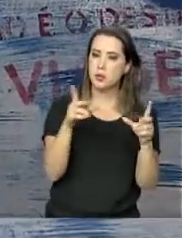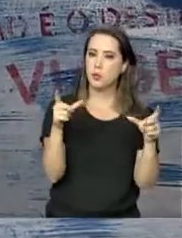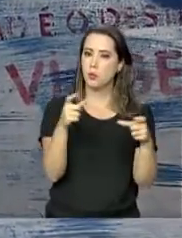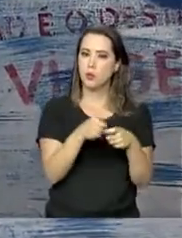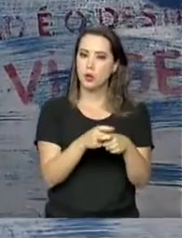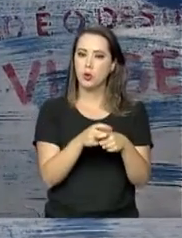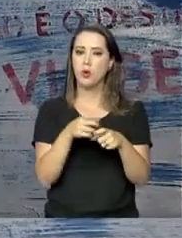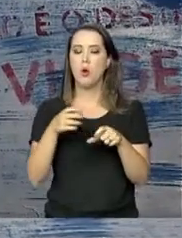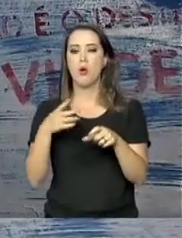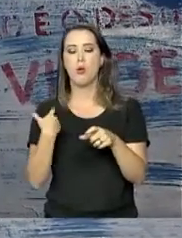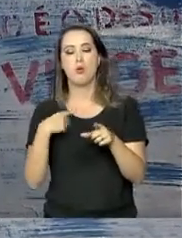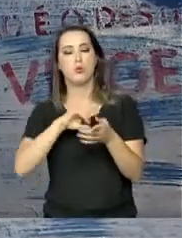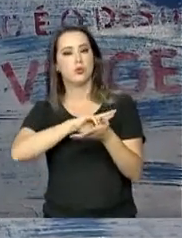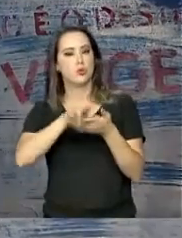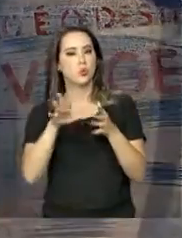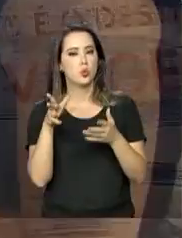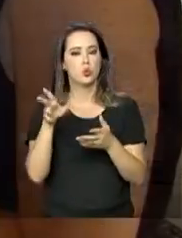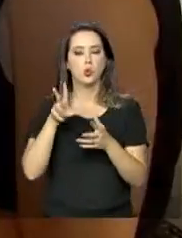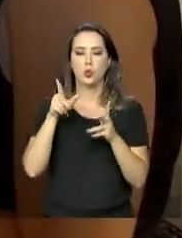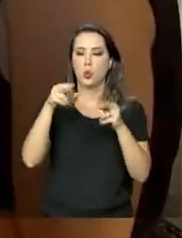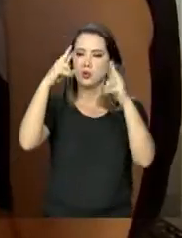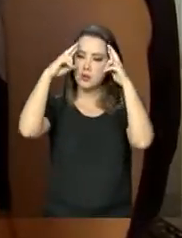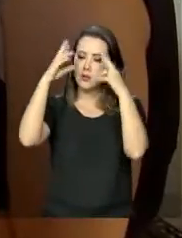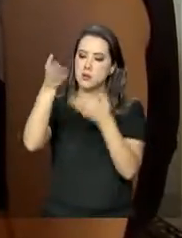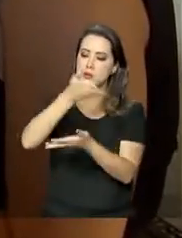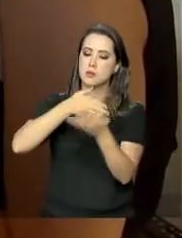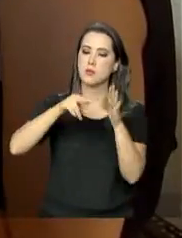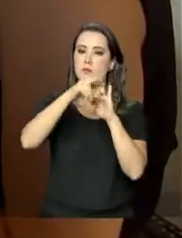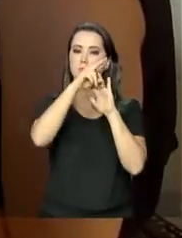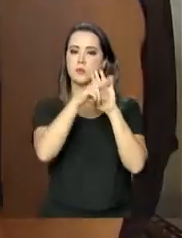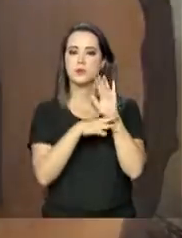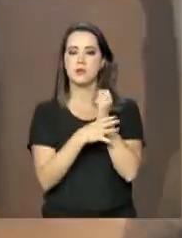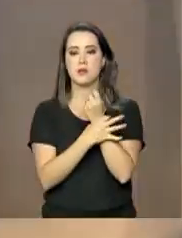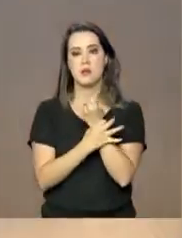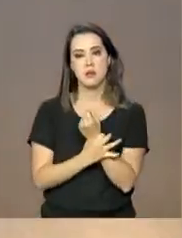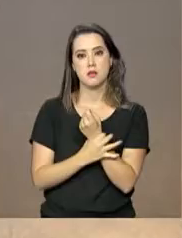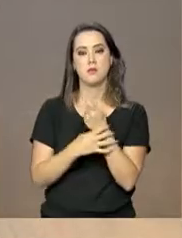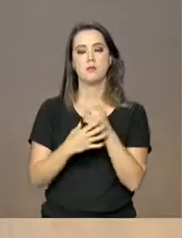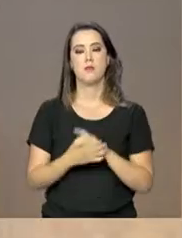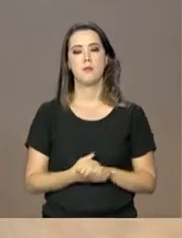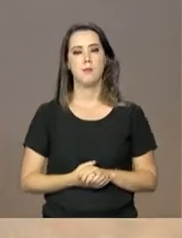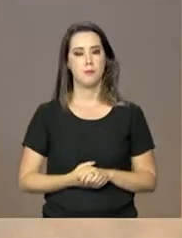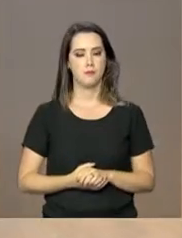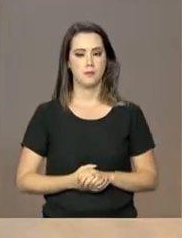E que todos respeitem as regras de segurança